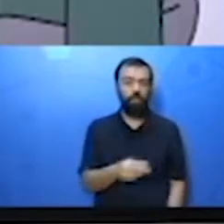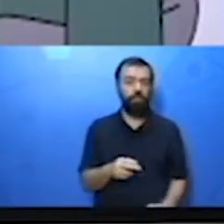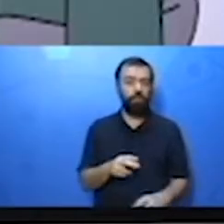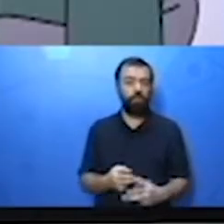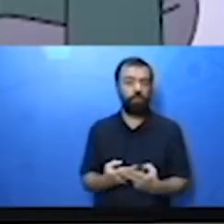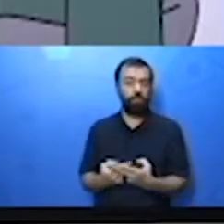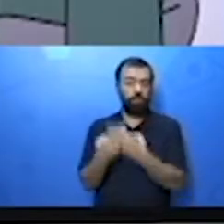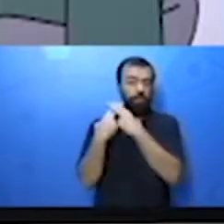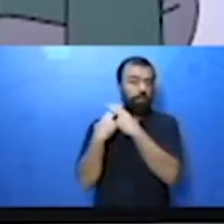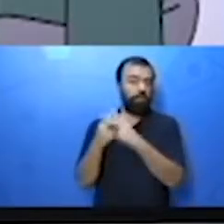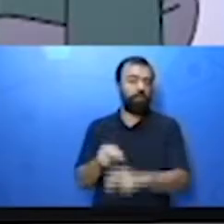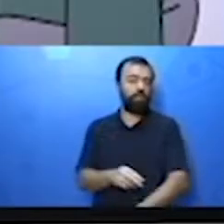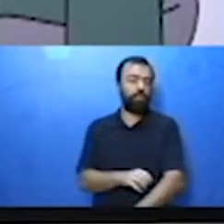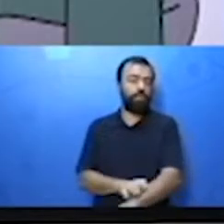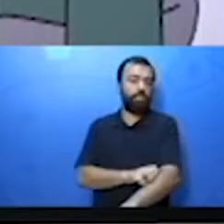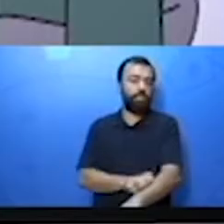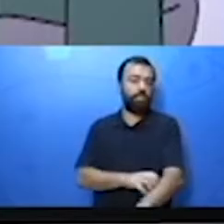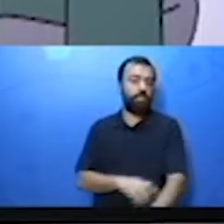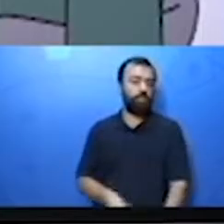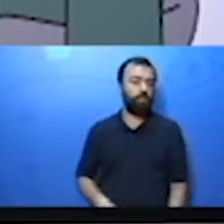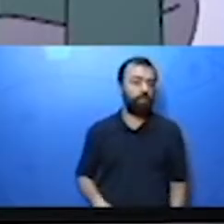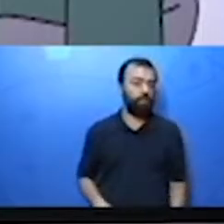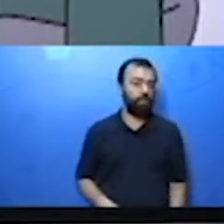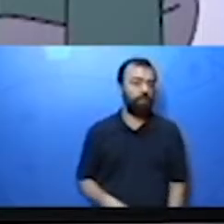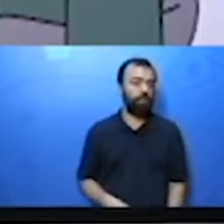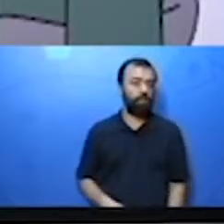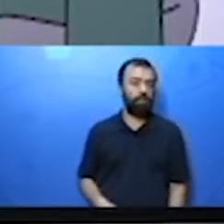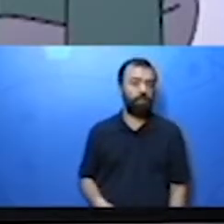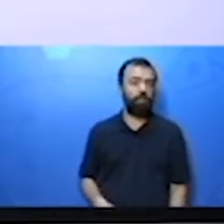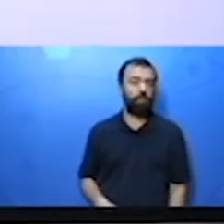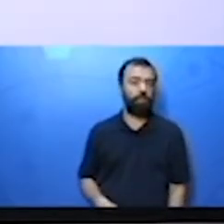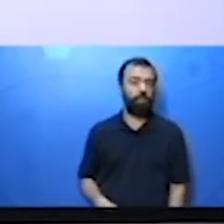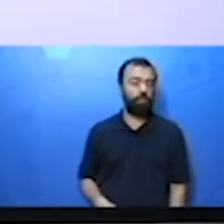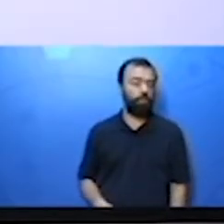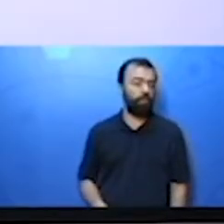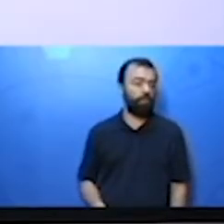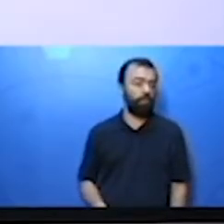alergia. Algum componente do remédio, ela era alérgica.